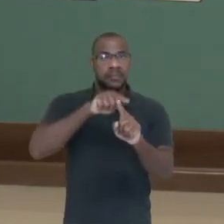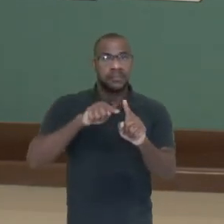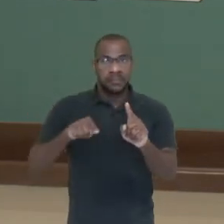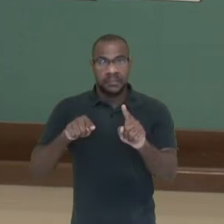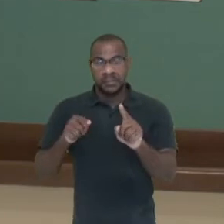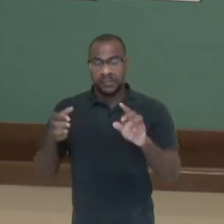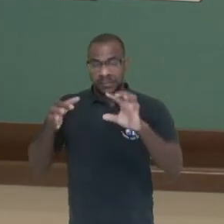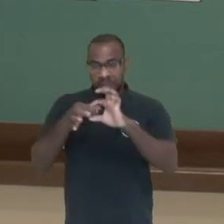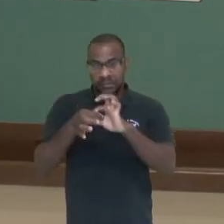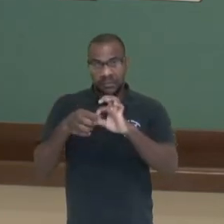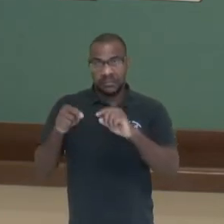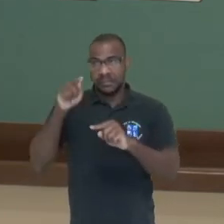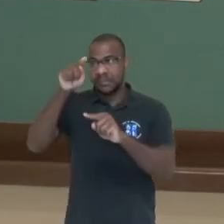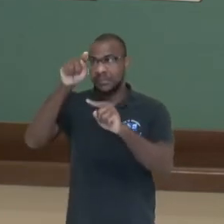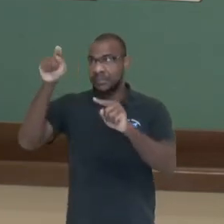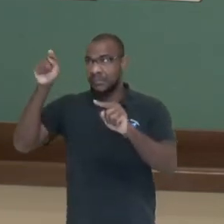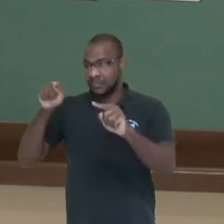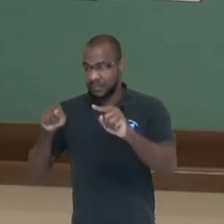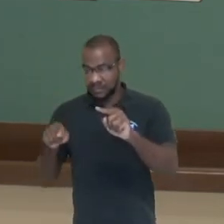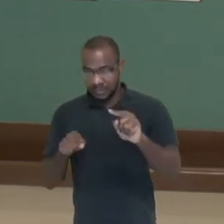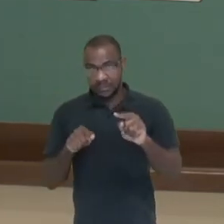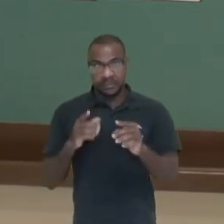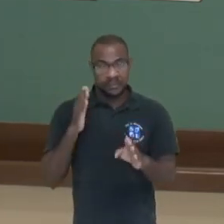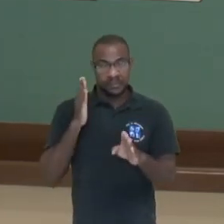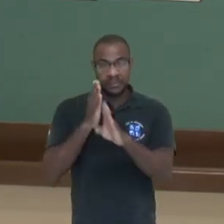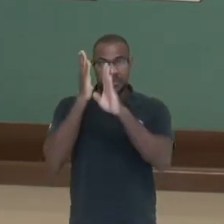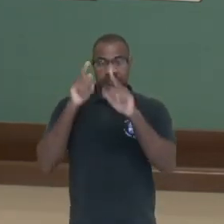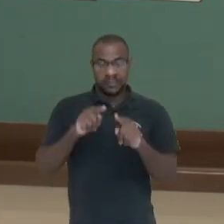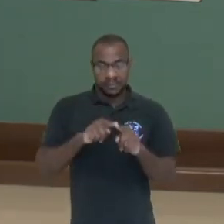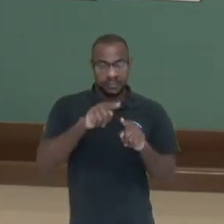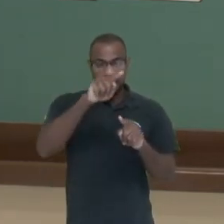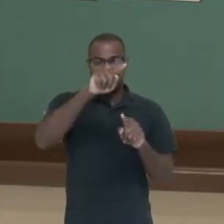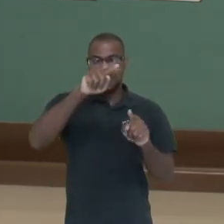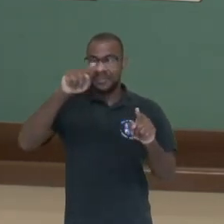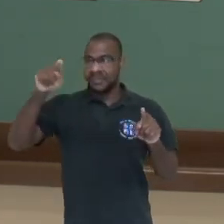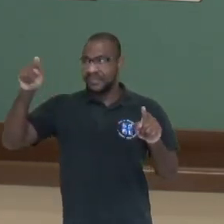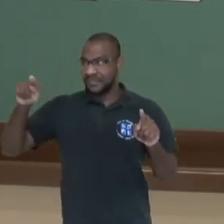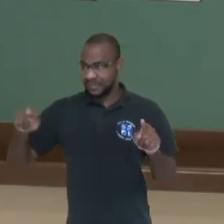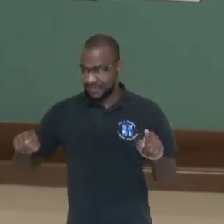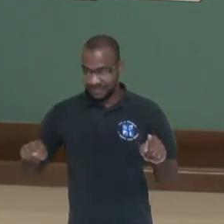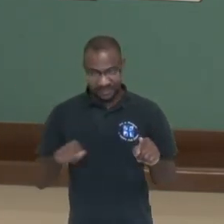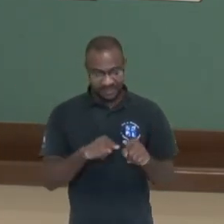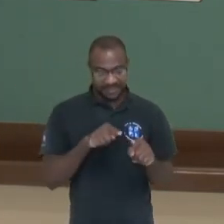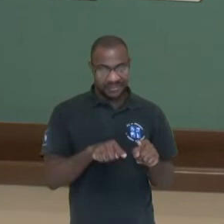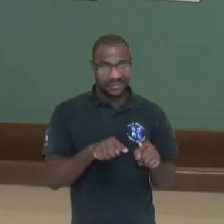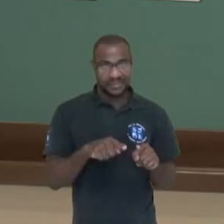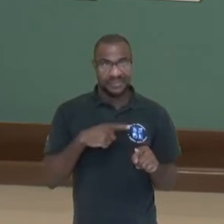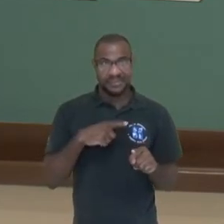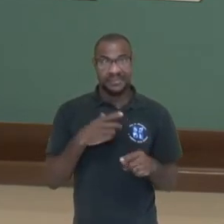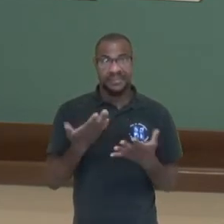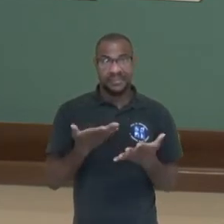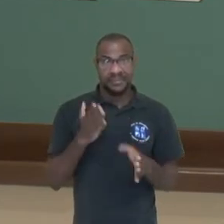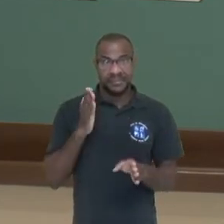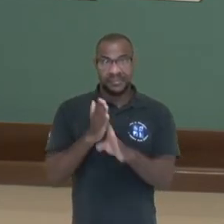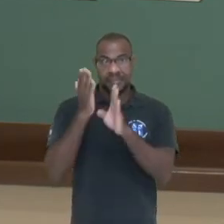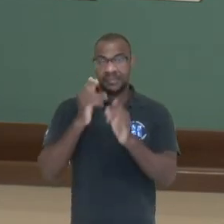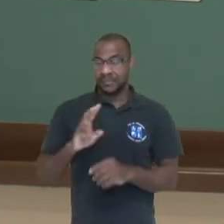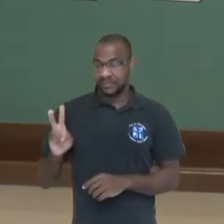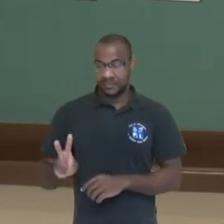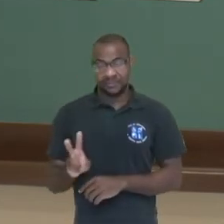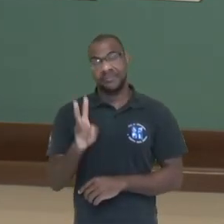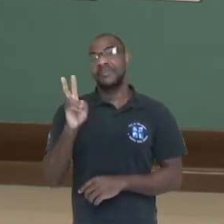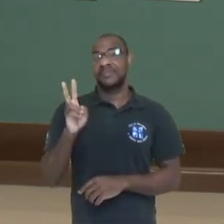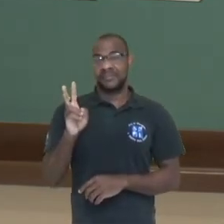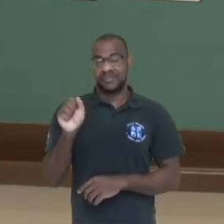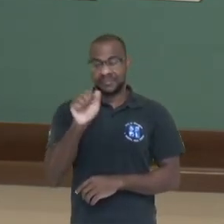um ponto ao outro, ok? Para enxergar o retângulo e daí poder determinar as suas dimensões